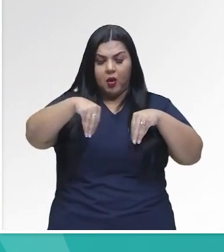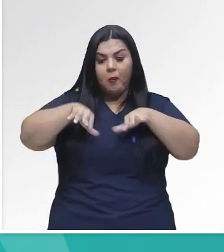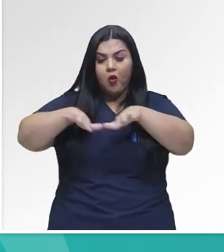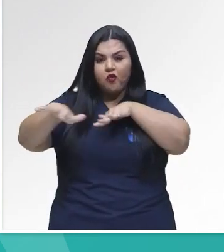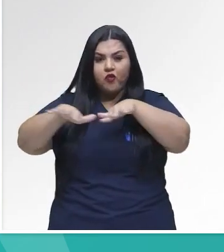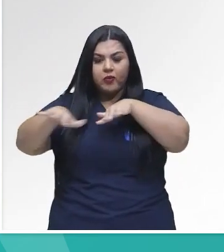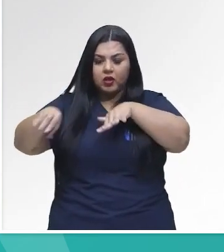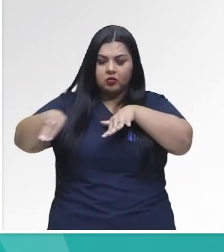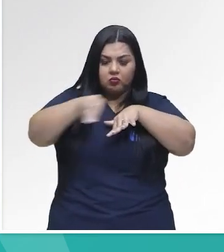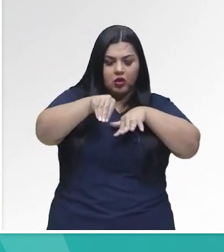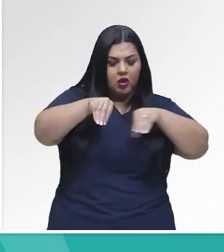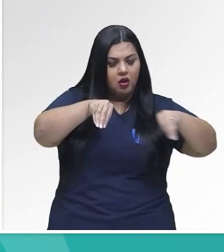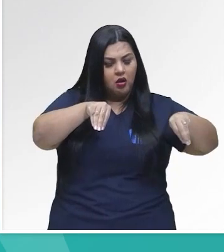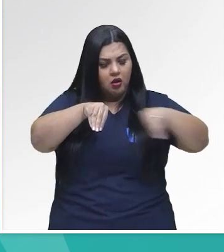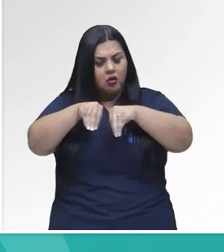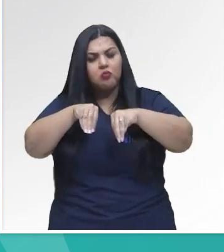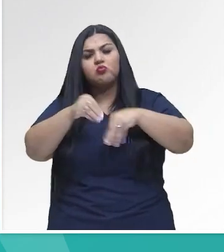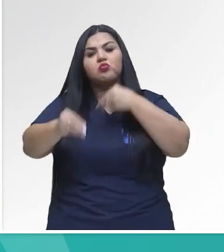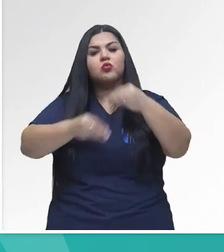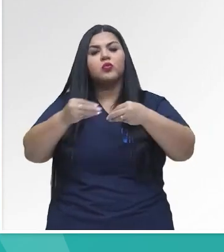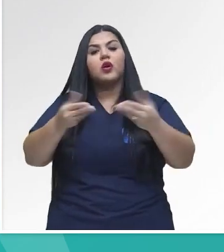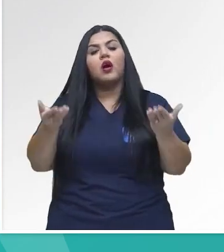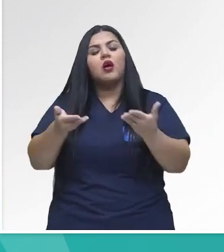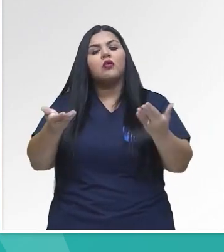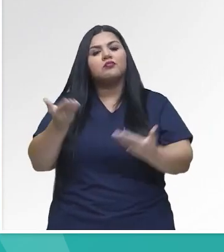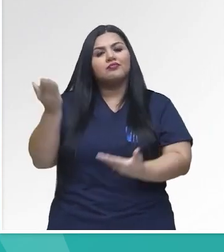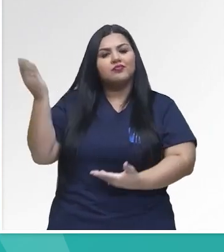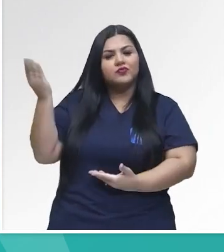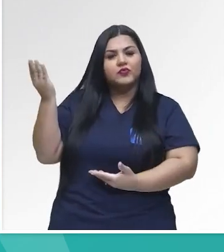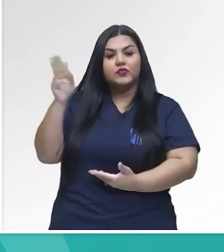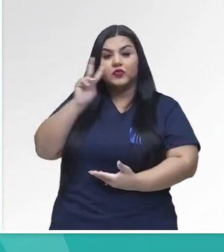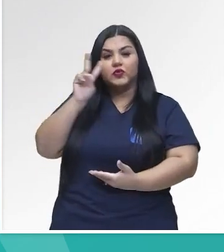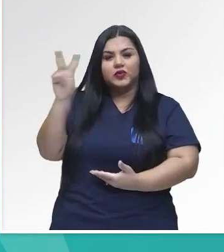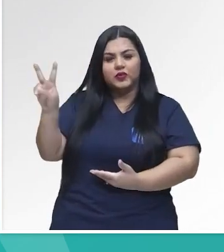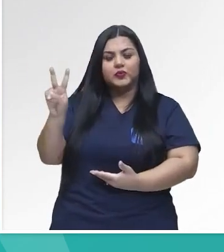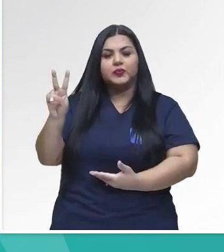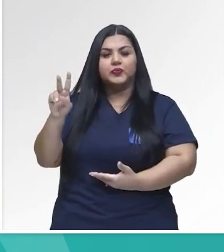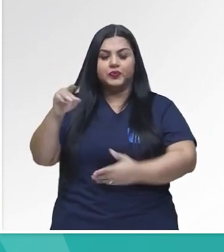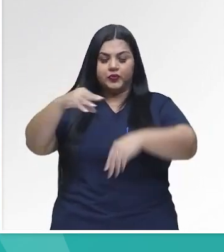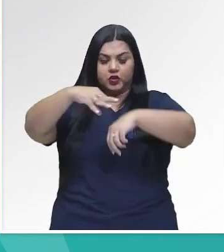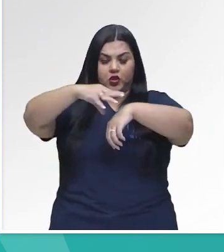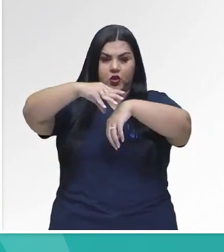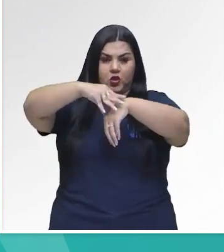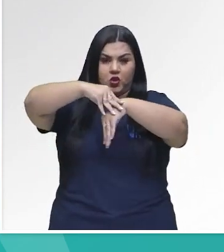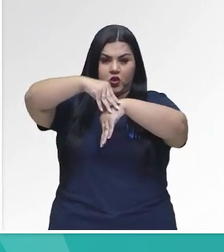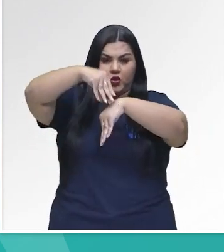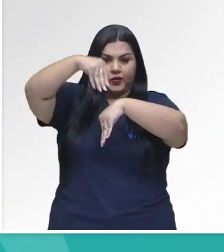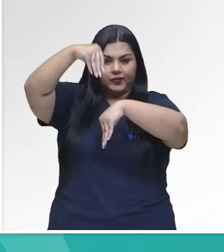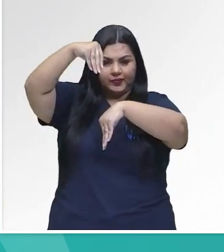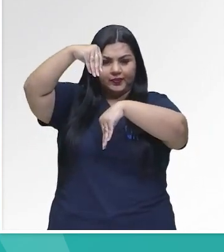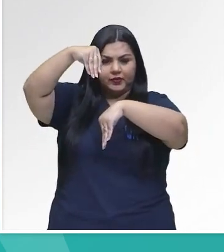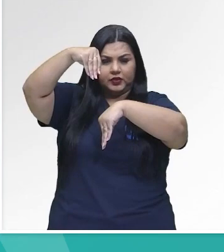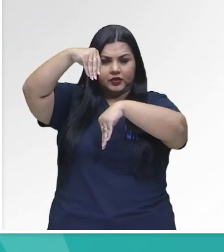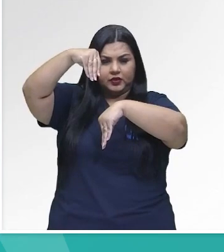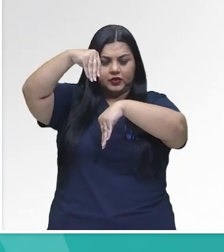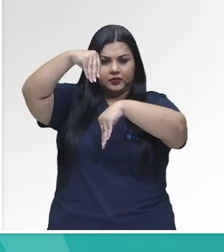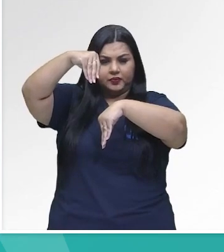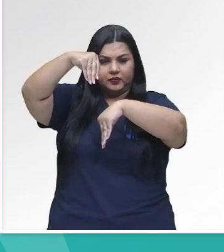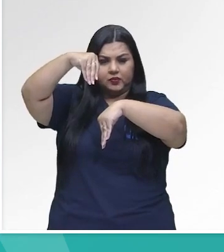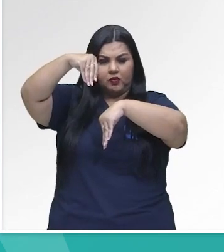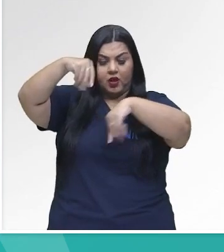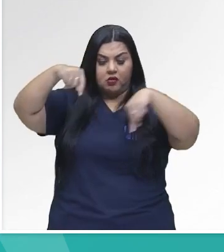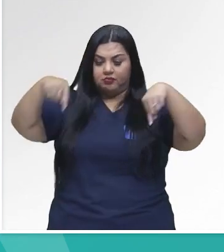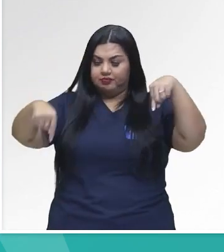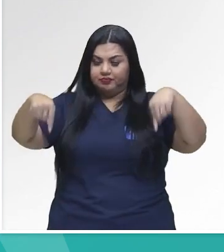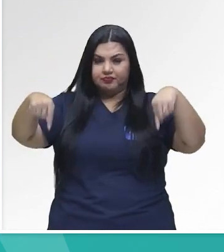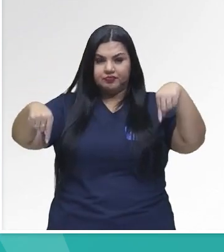vamos ver como é que a torre se desloca. Então, nós temos a torre que fica nas laterais, né? Então, a